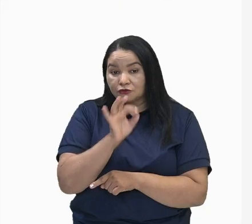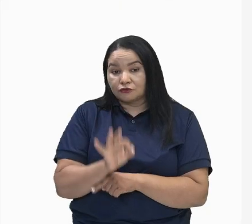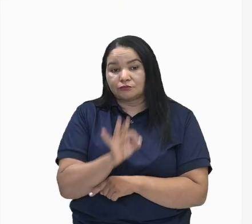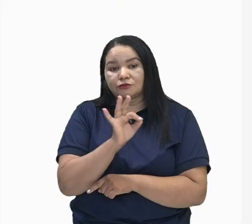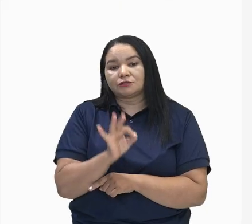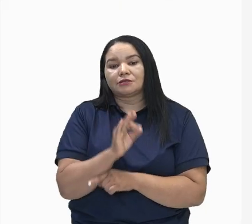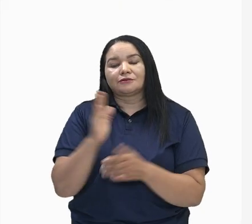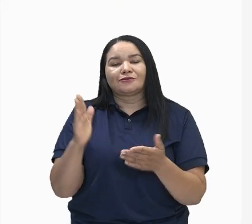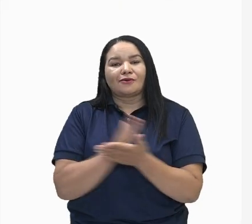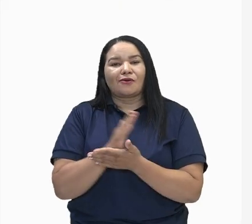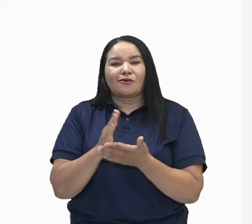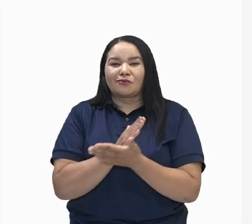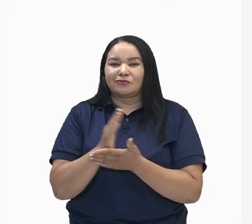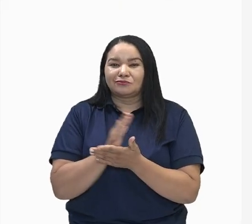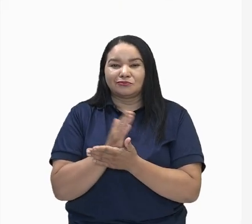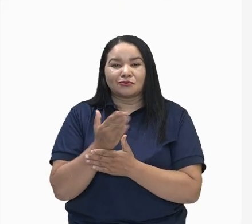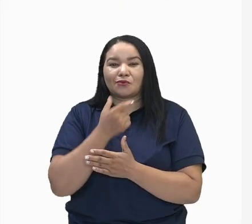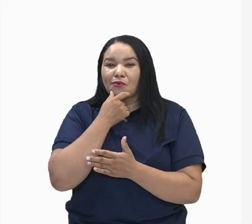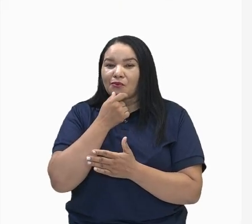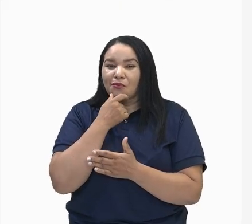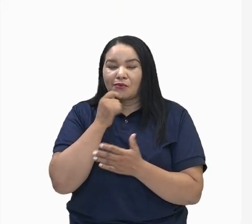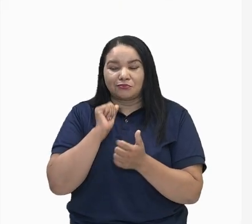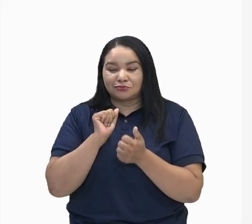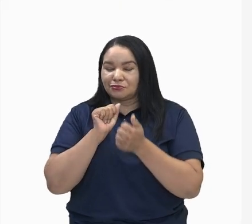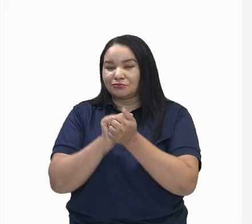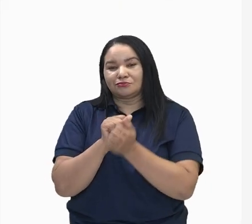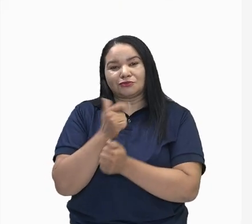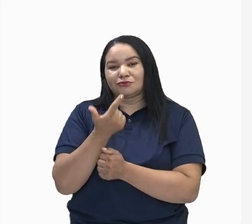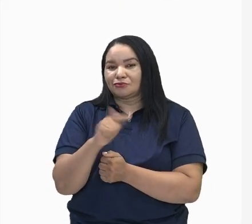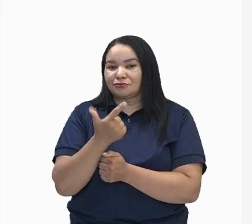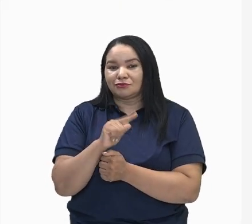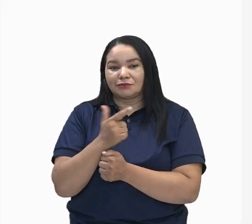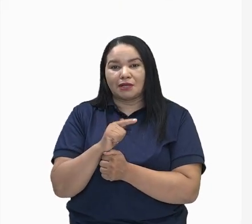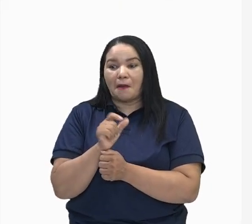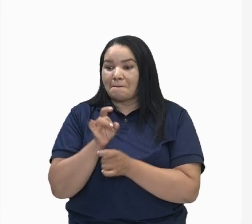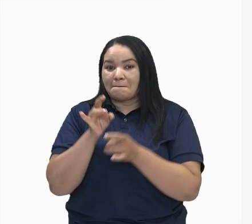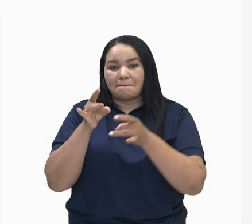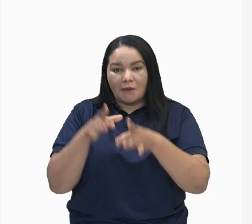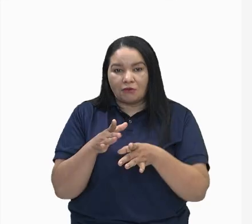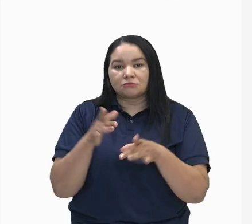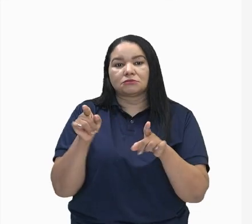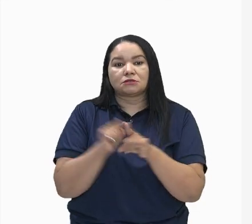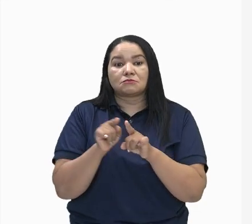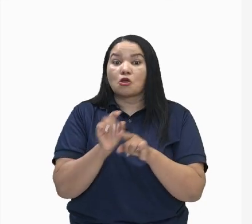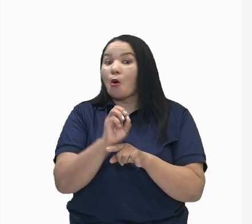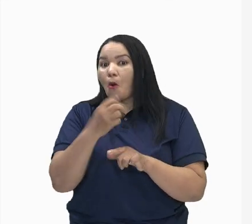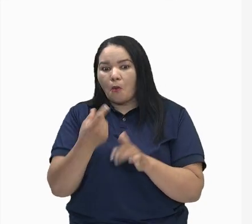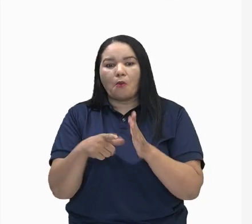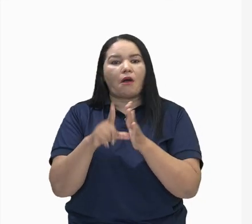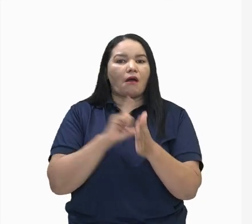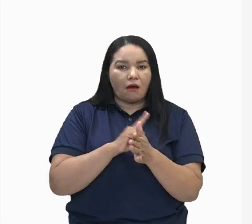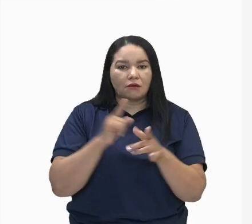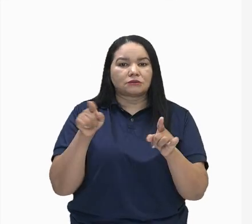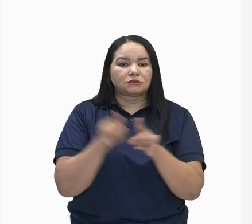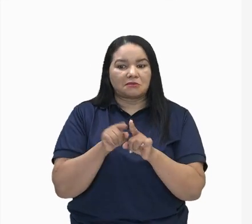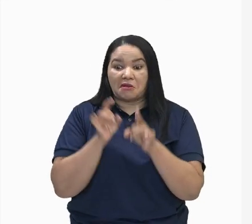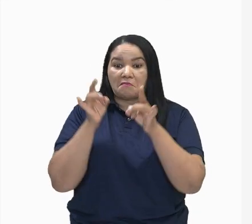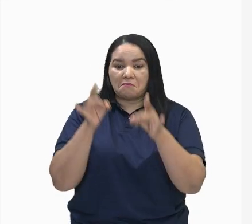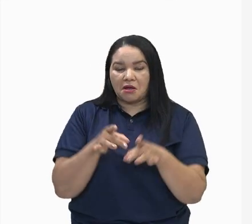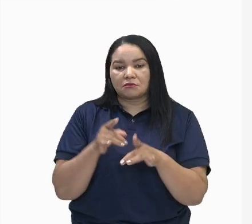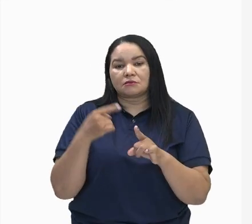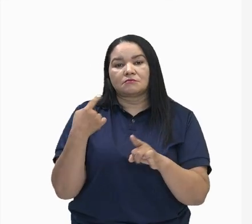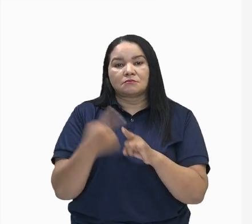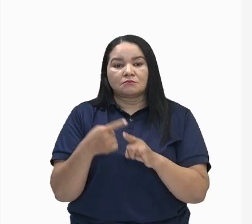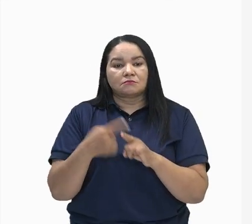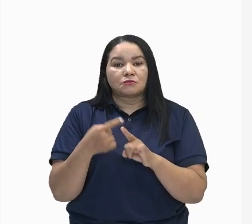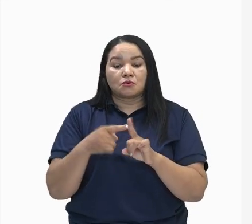são deixadas pelo parceiro após o parto, ou até mesmo antes, né? Porque, geralmente, né, a gravidez ela é